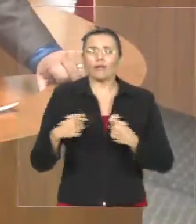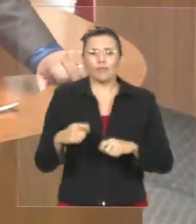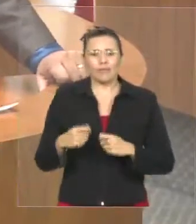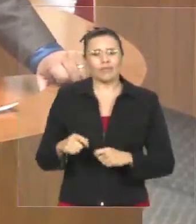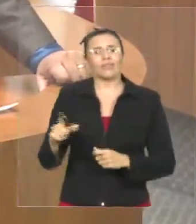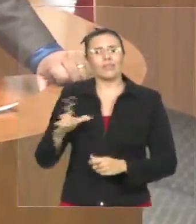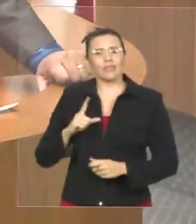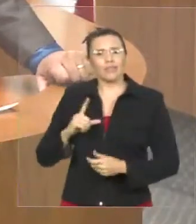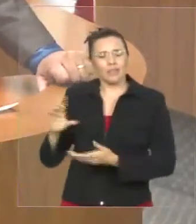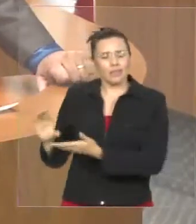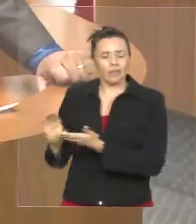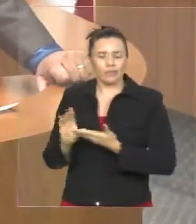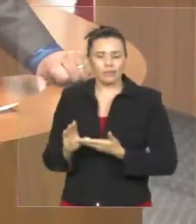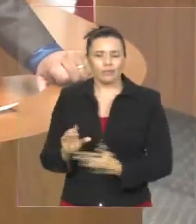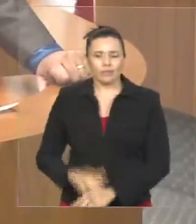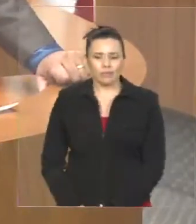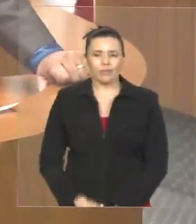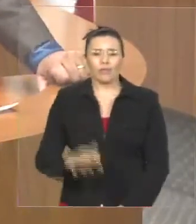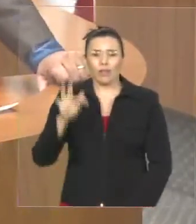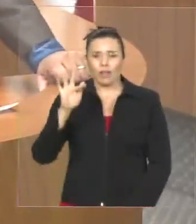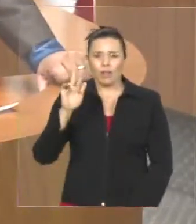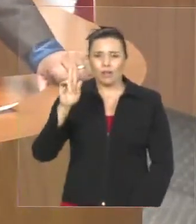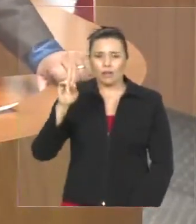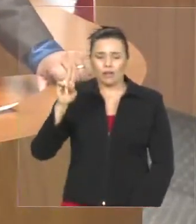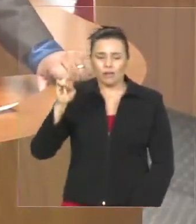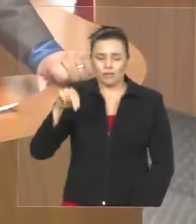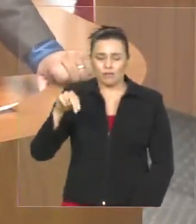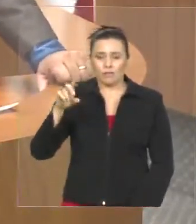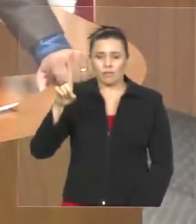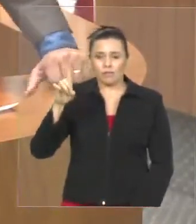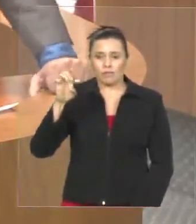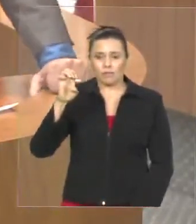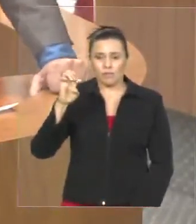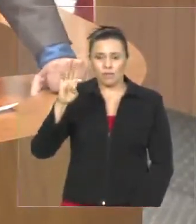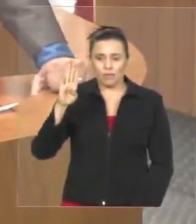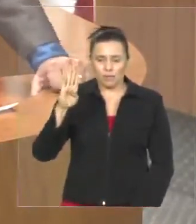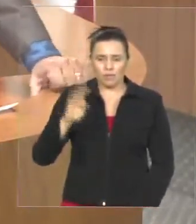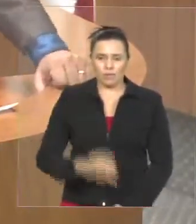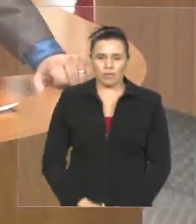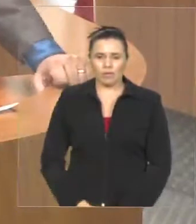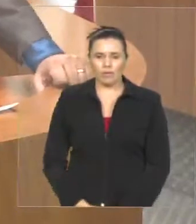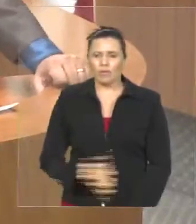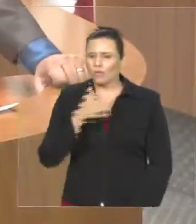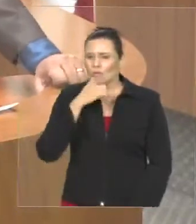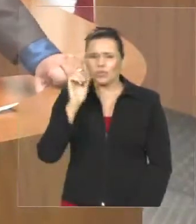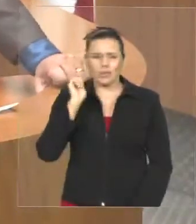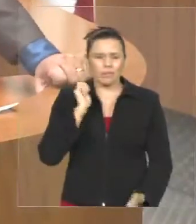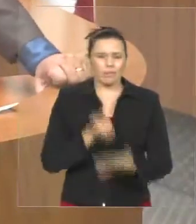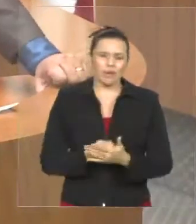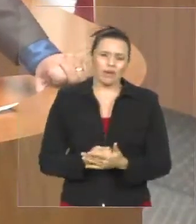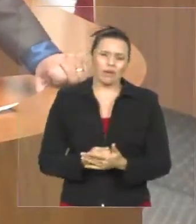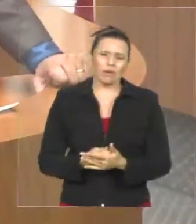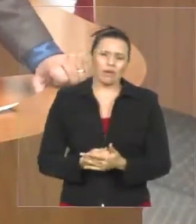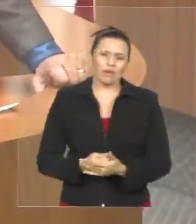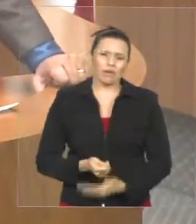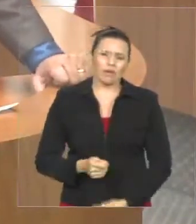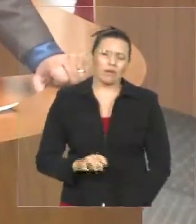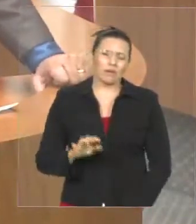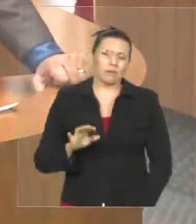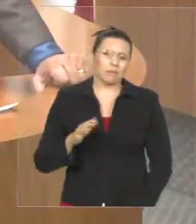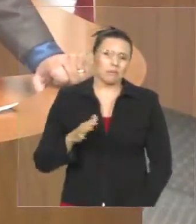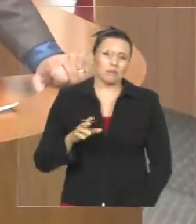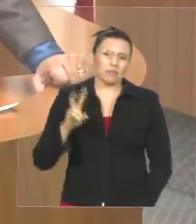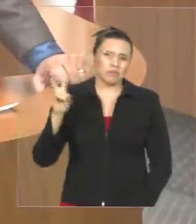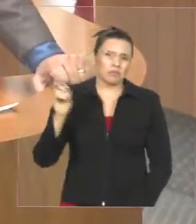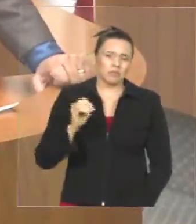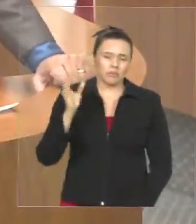o Fundeb do Maranhão não consegue pagar a metade dos gastos que o Estado tem com salário de